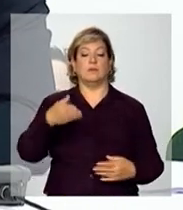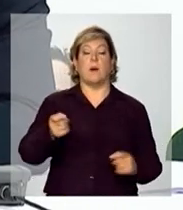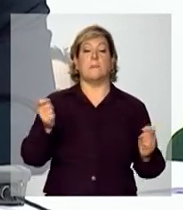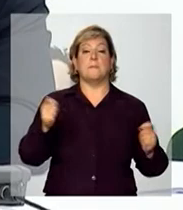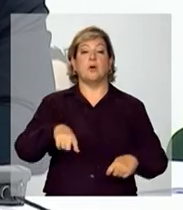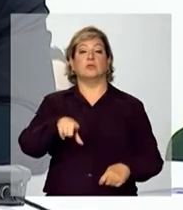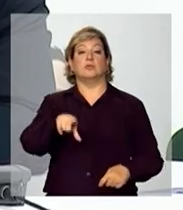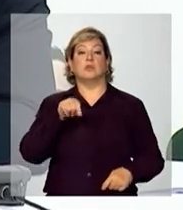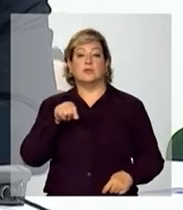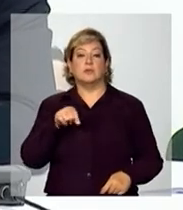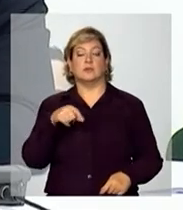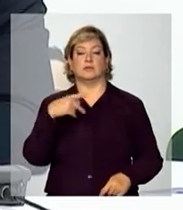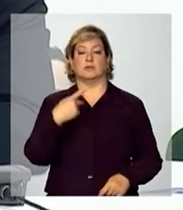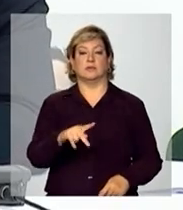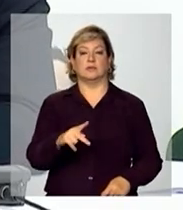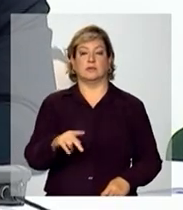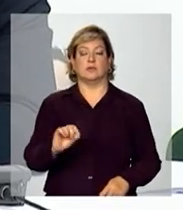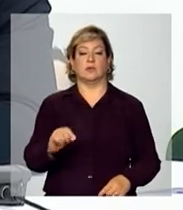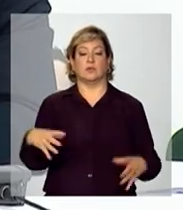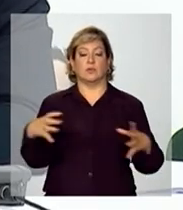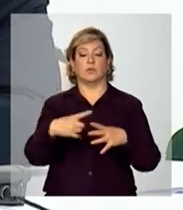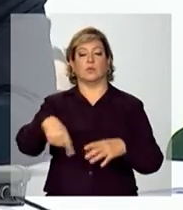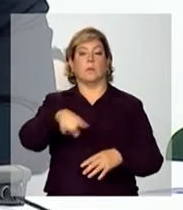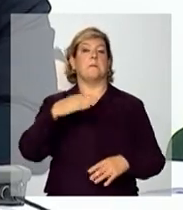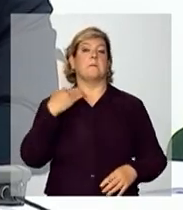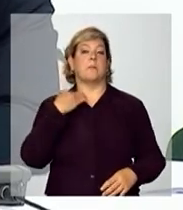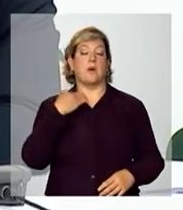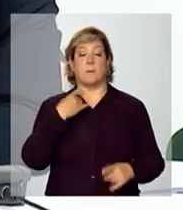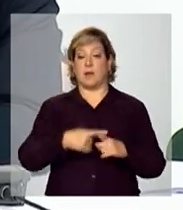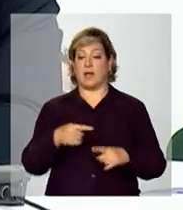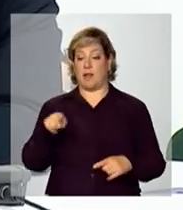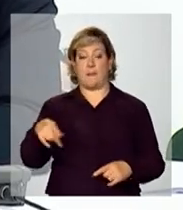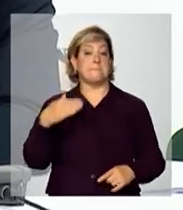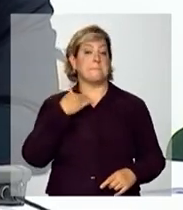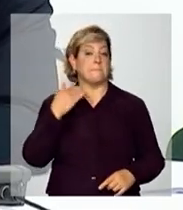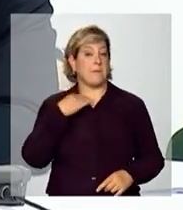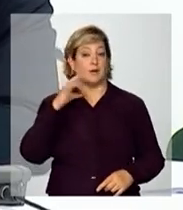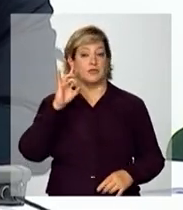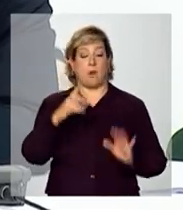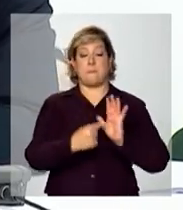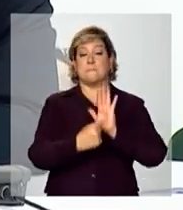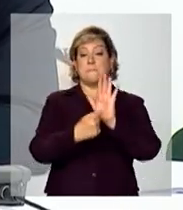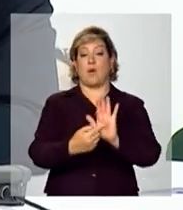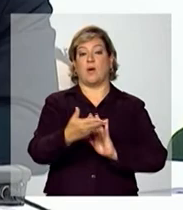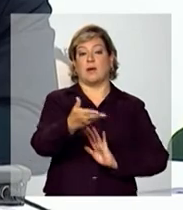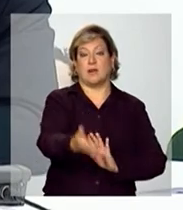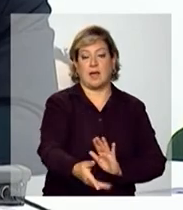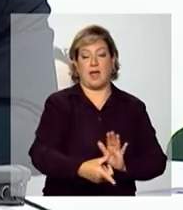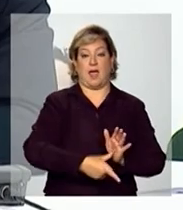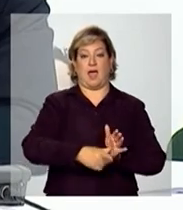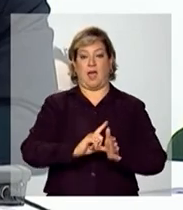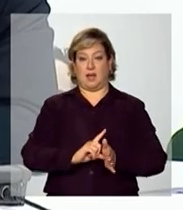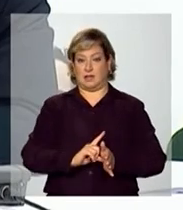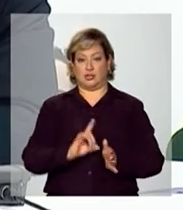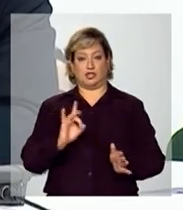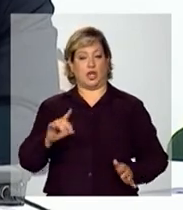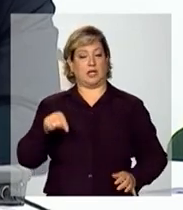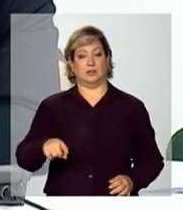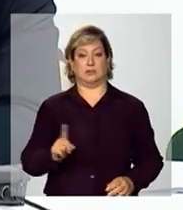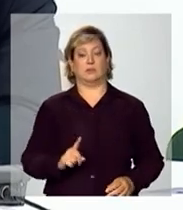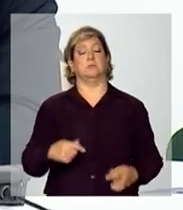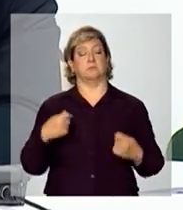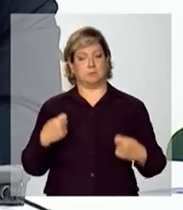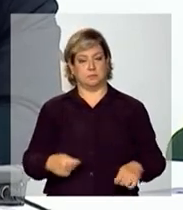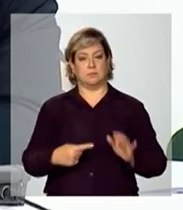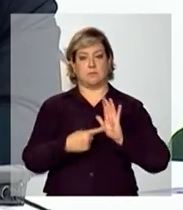da instituição financeira porque porque não só o banco tem que mostrar a ele previamente aquele